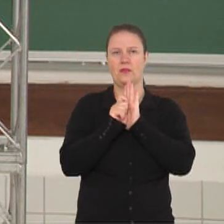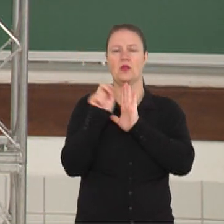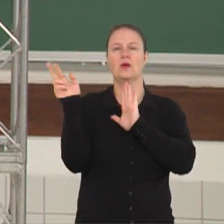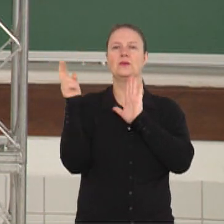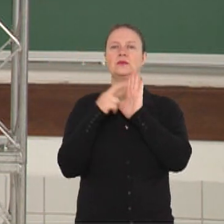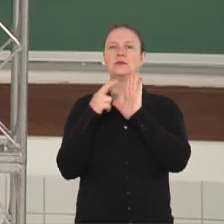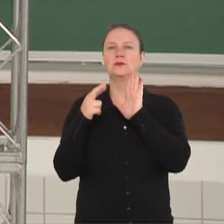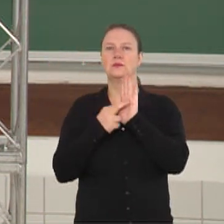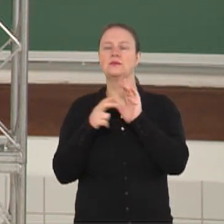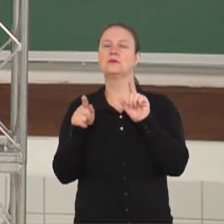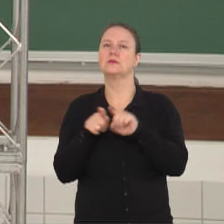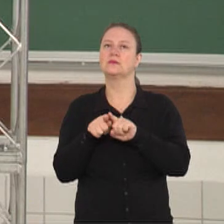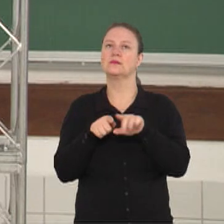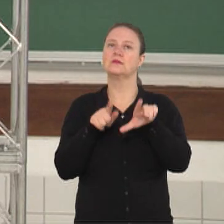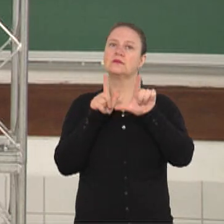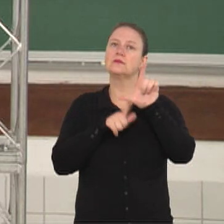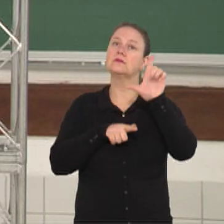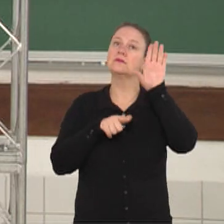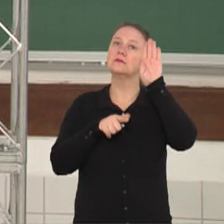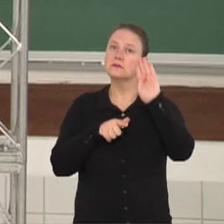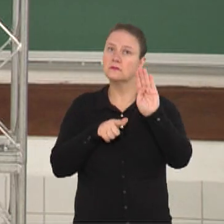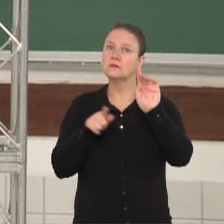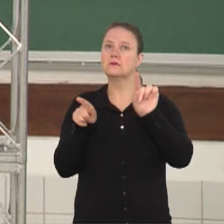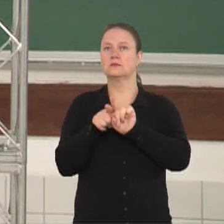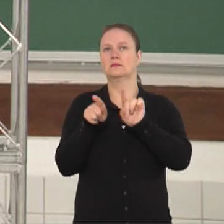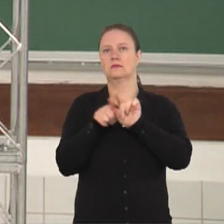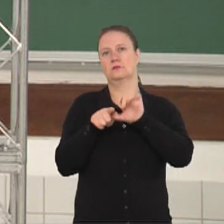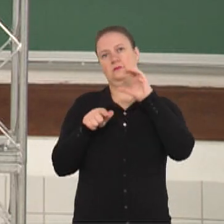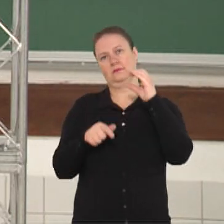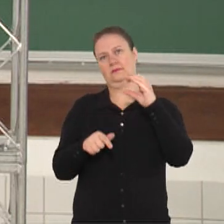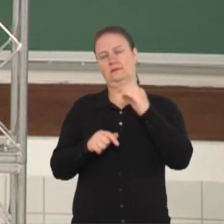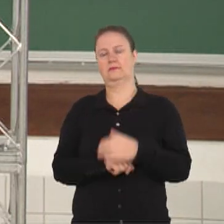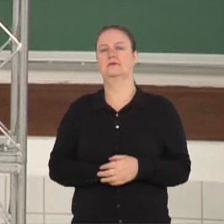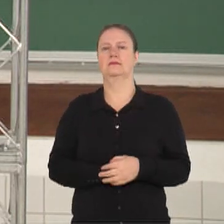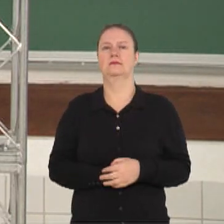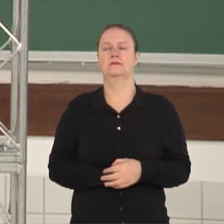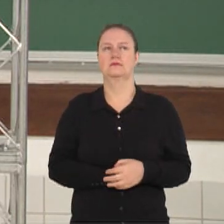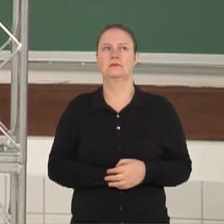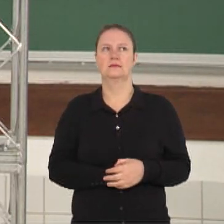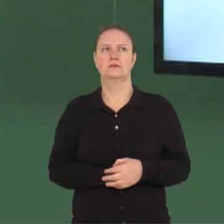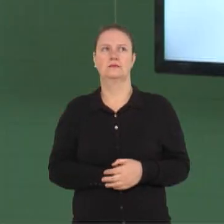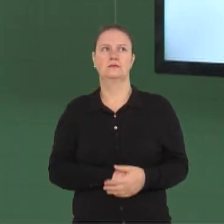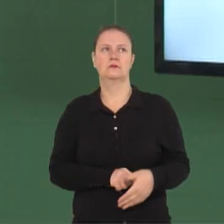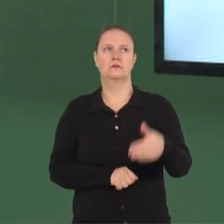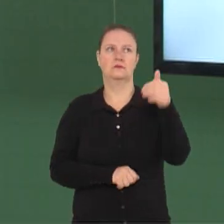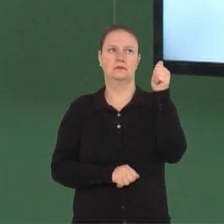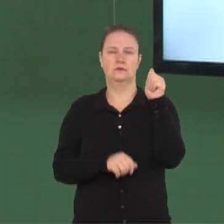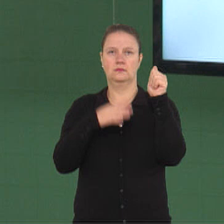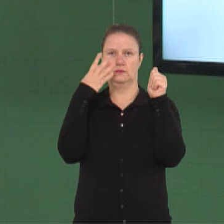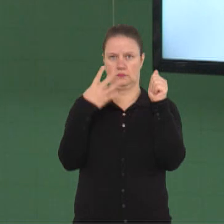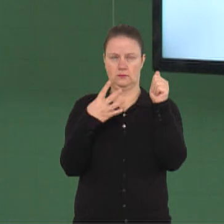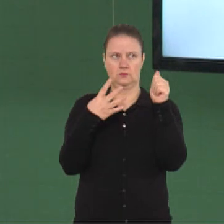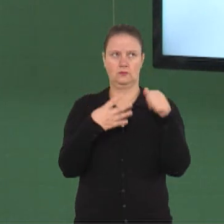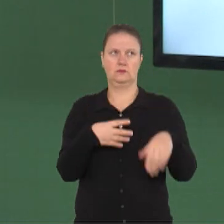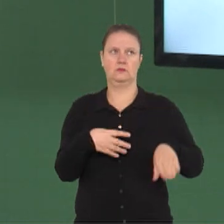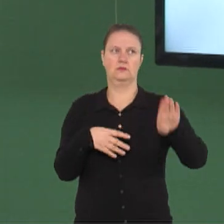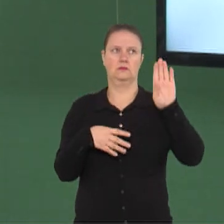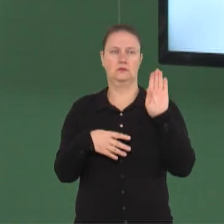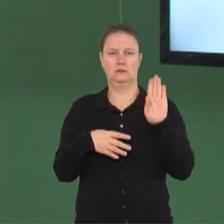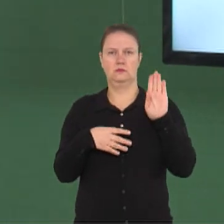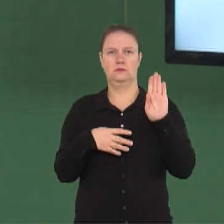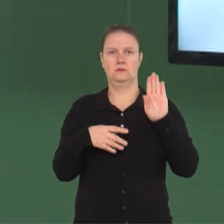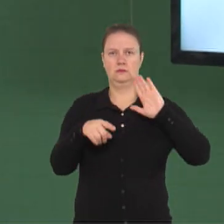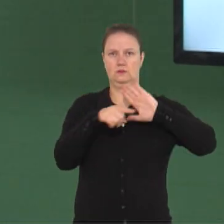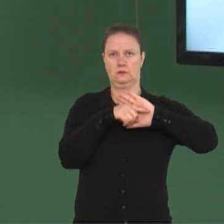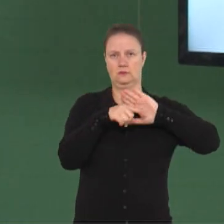resultados da letra B e da letra C. Letra A, 4. Letra B, f de 10 você deve